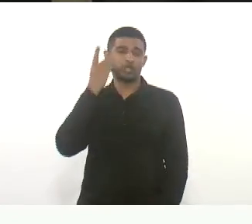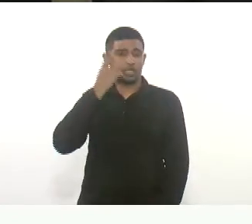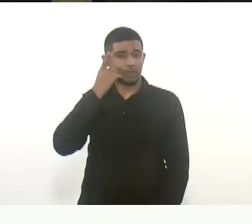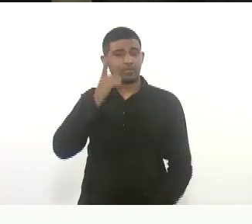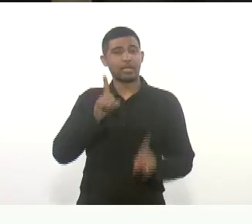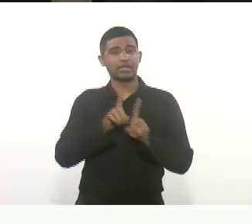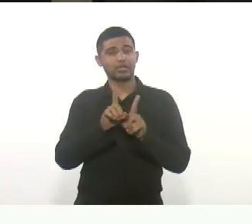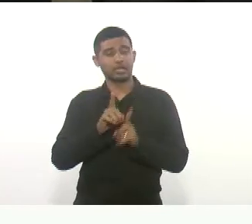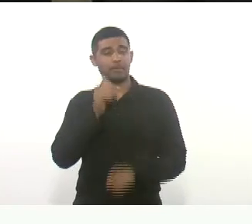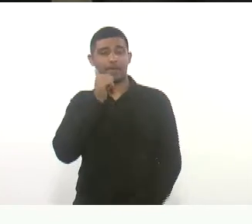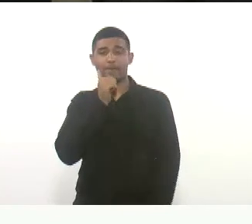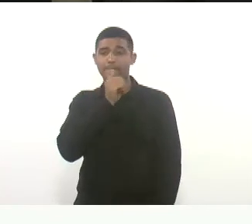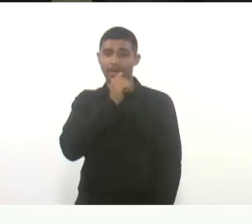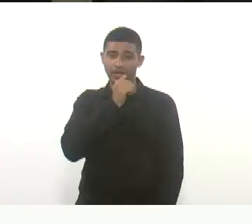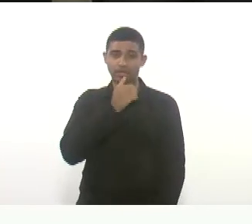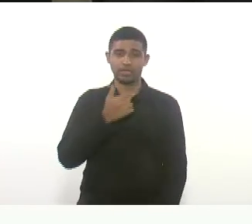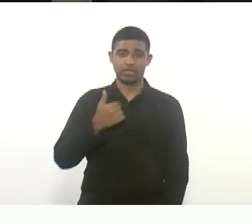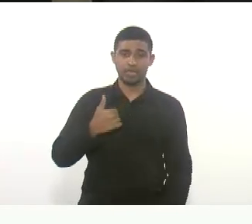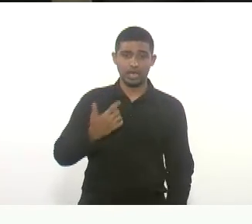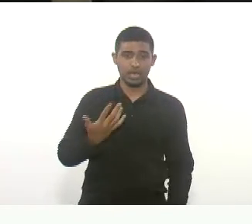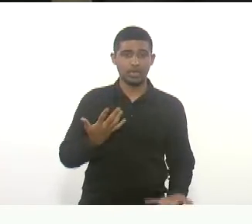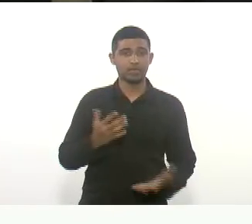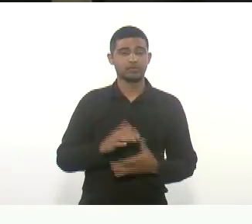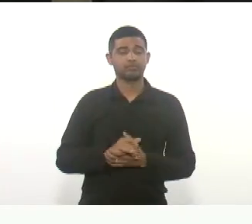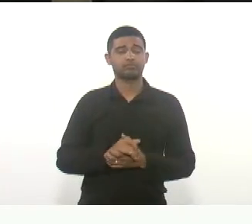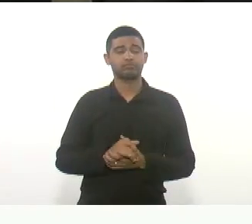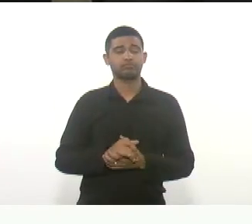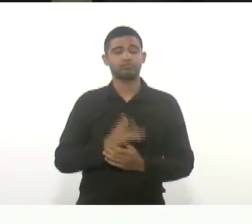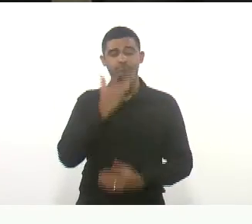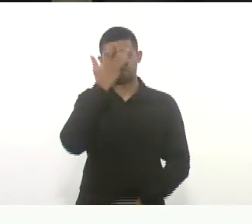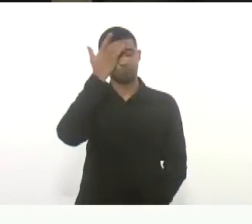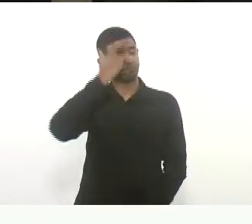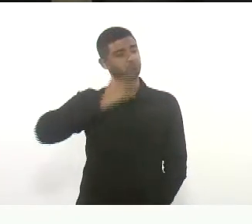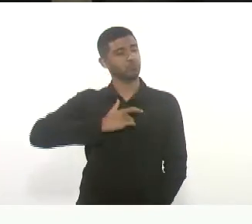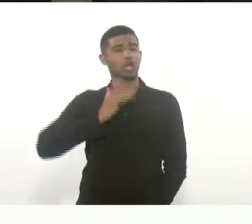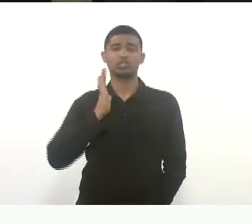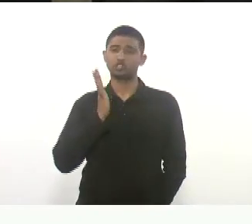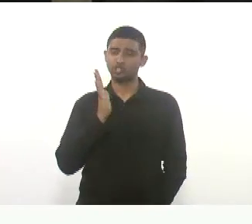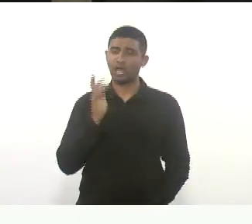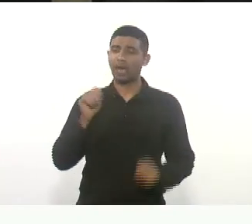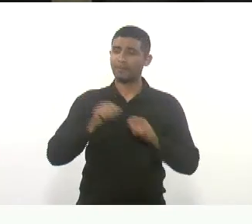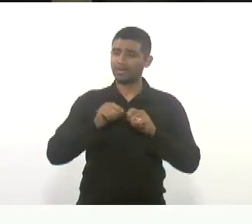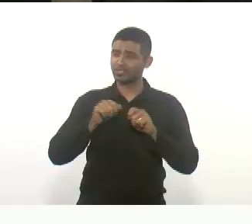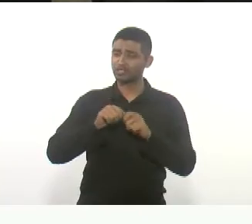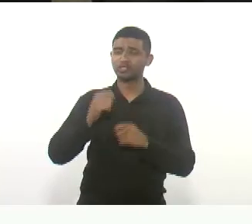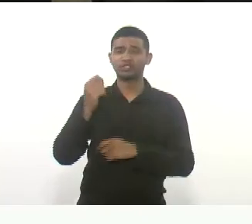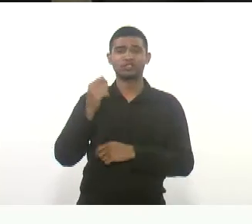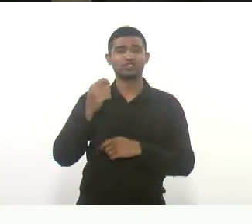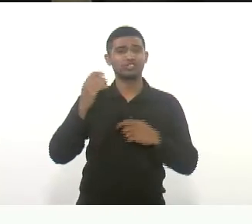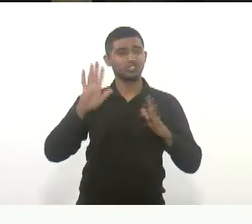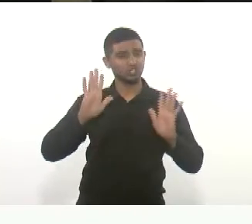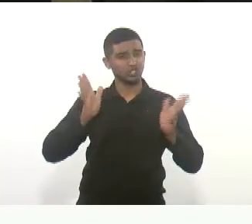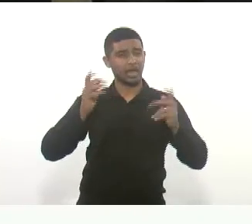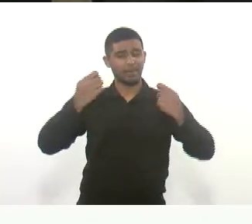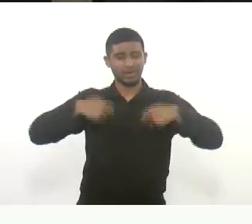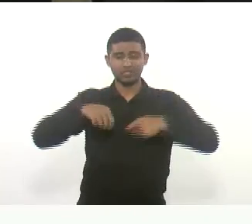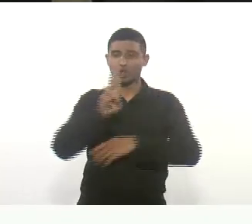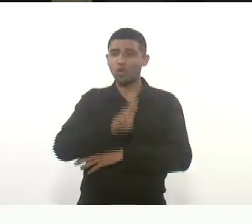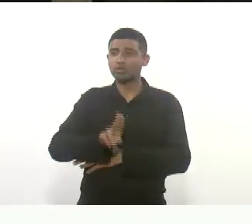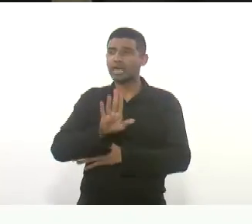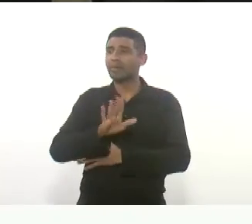fala como mãe, entra a minha fala como alguém que já precisou fazer uso e não teve essa ampliação. Então,